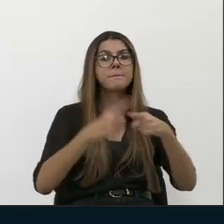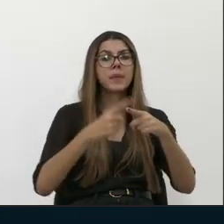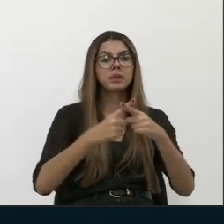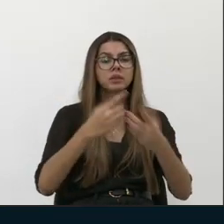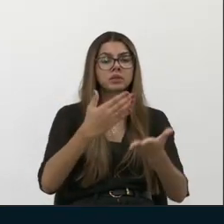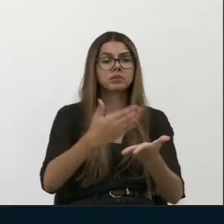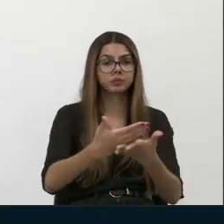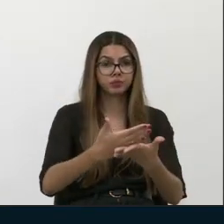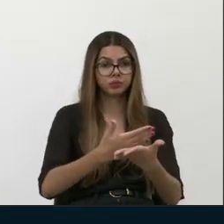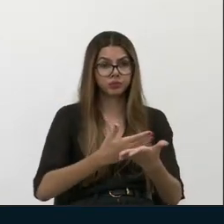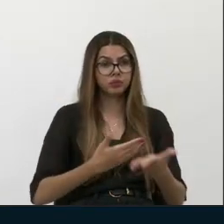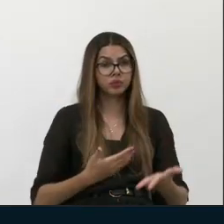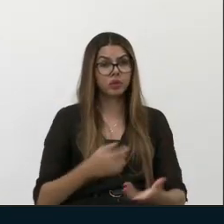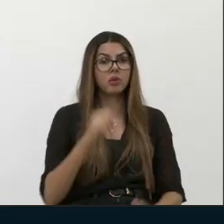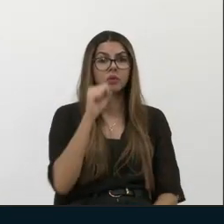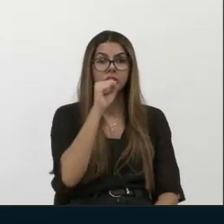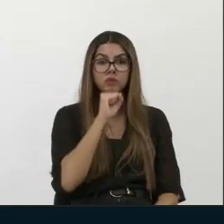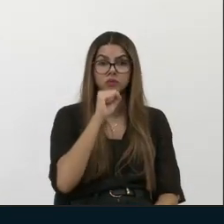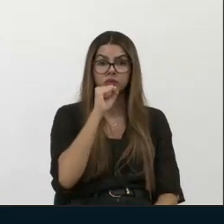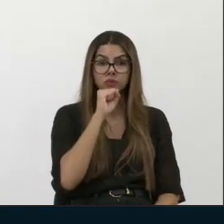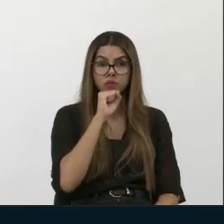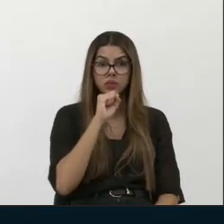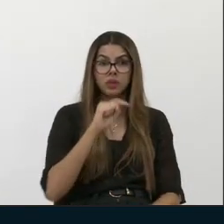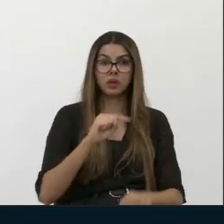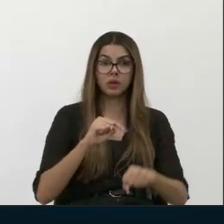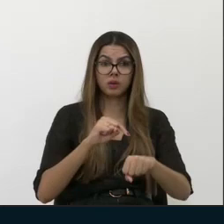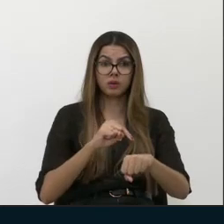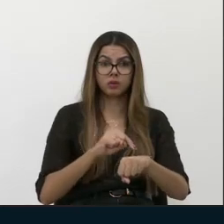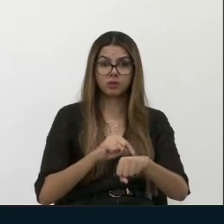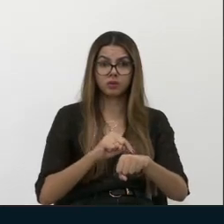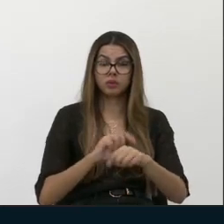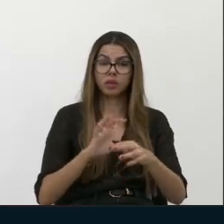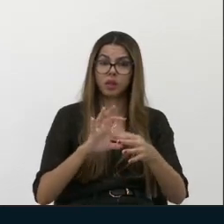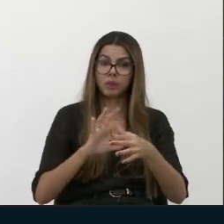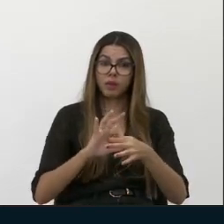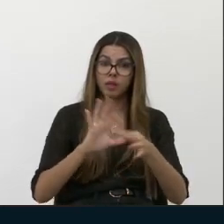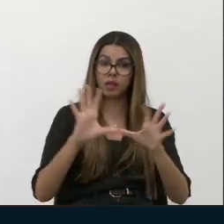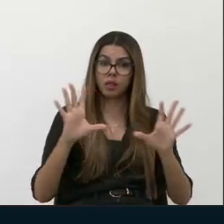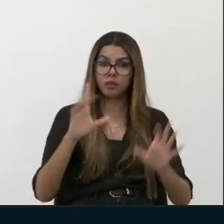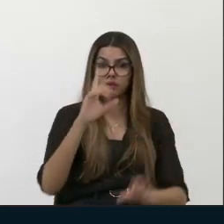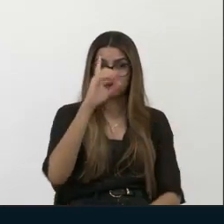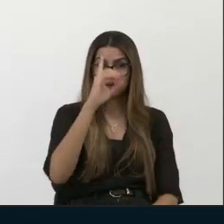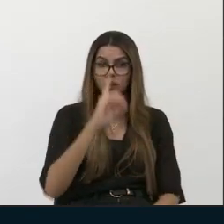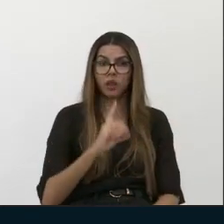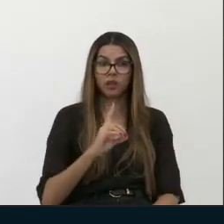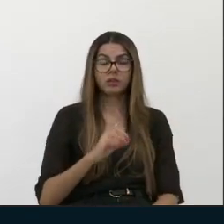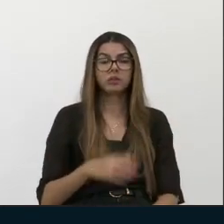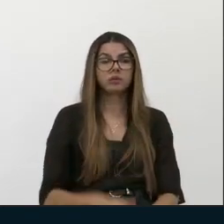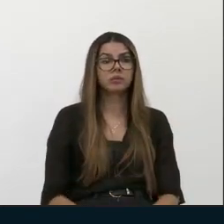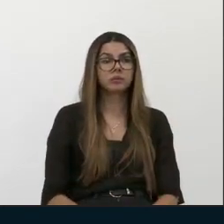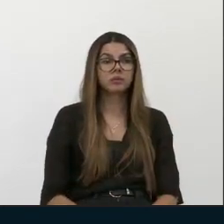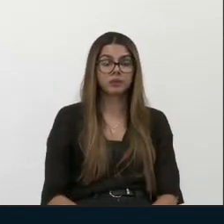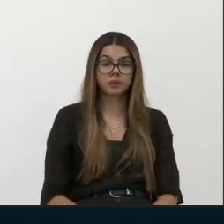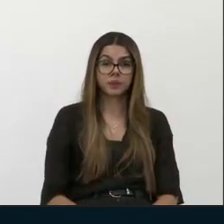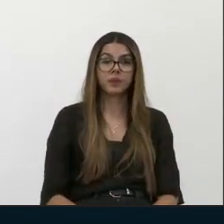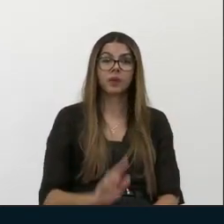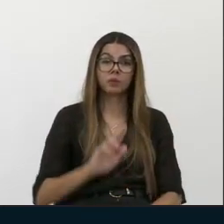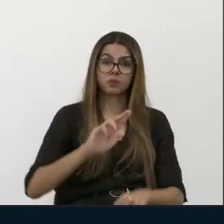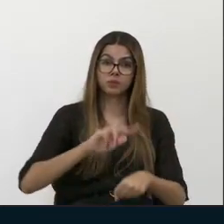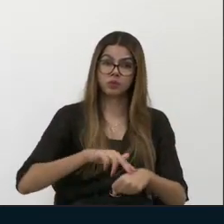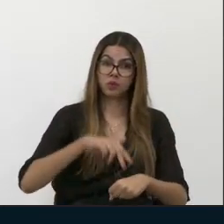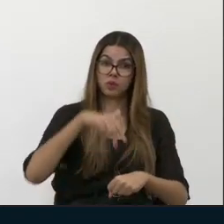idosos são muito ciosos dos seus deveres e dos seus direitos. Por isso, eu estou, nesse